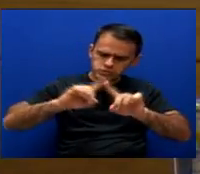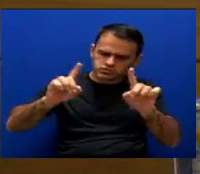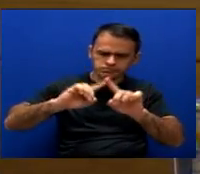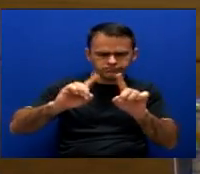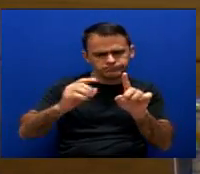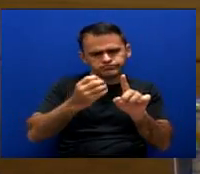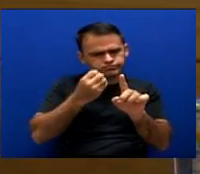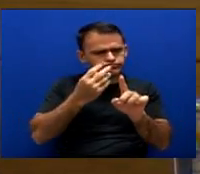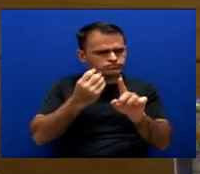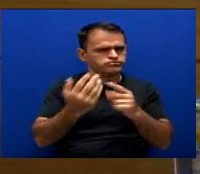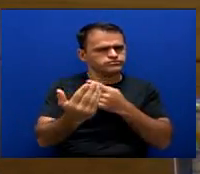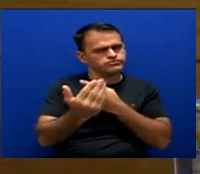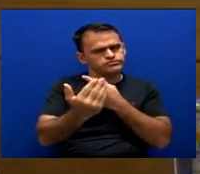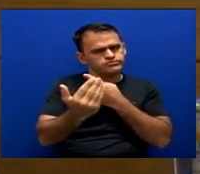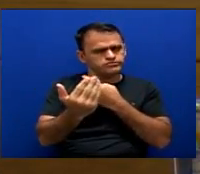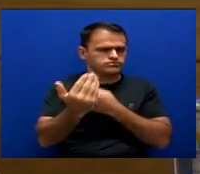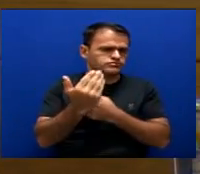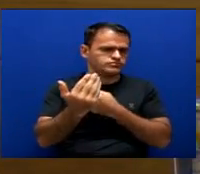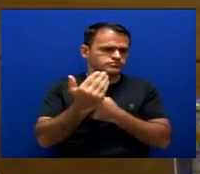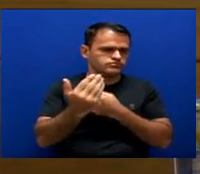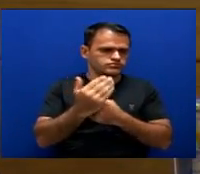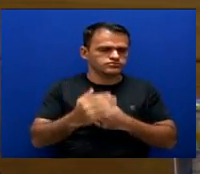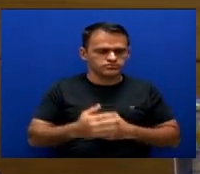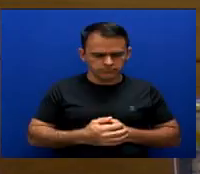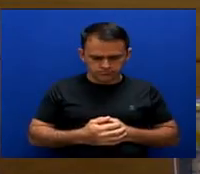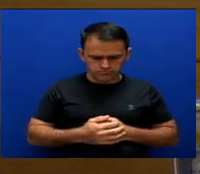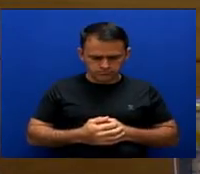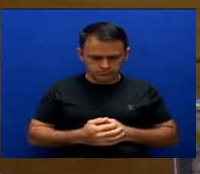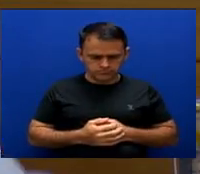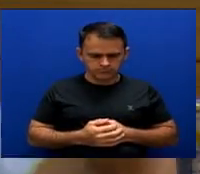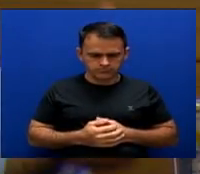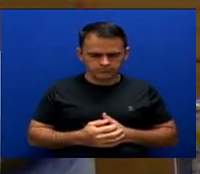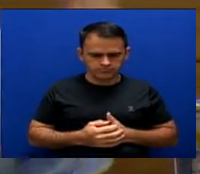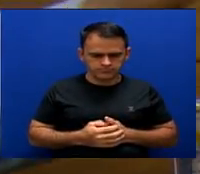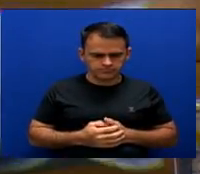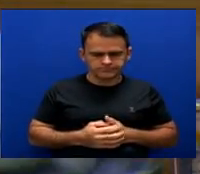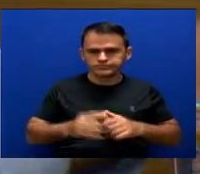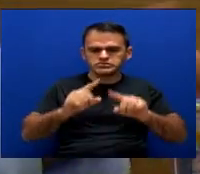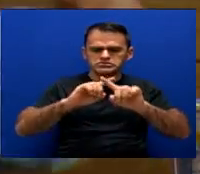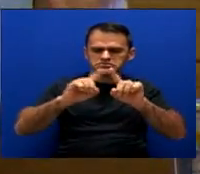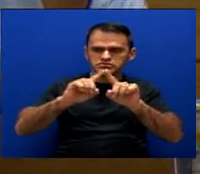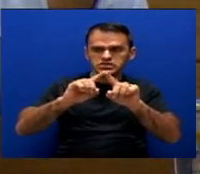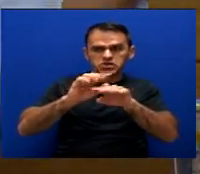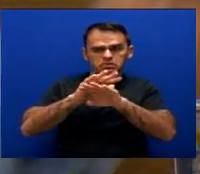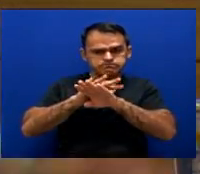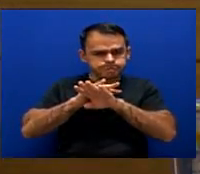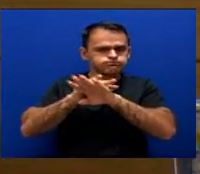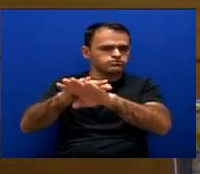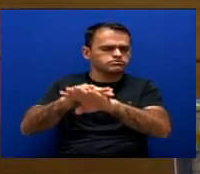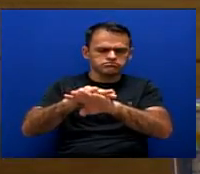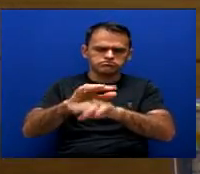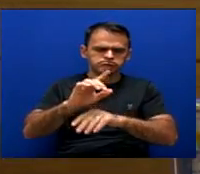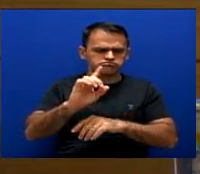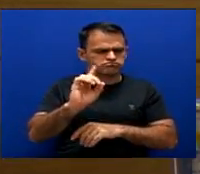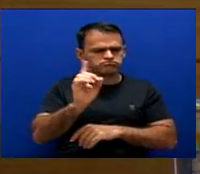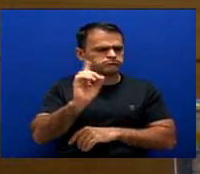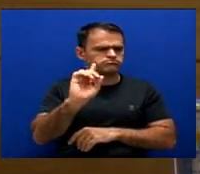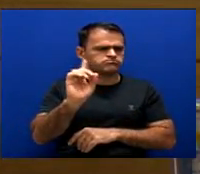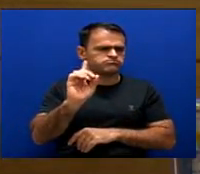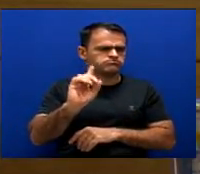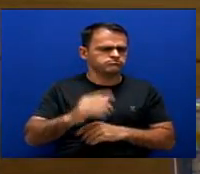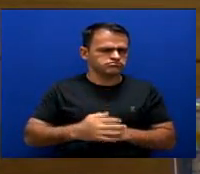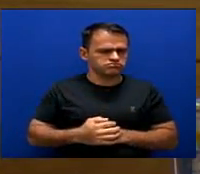válidas nenhuma crítica no sentido de ofender ele e acho que e